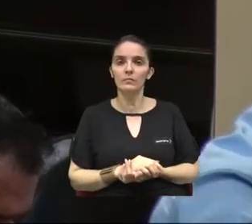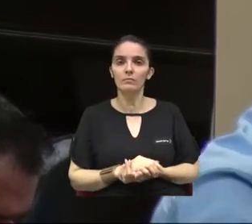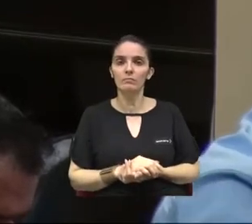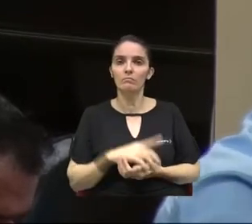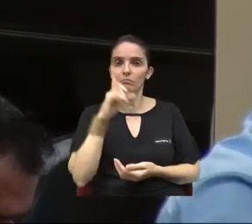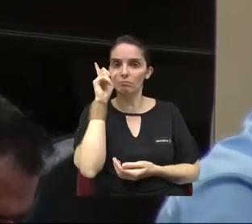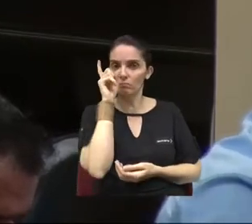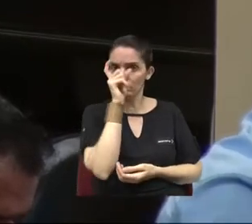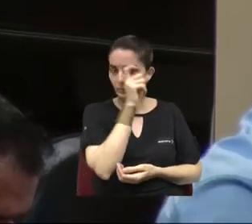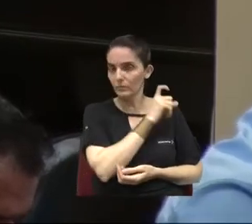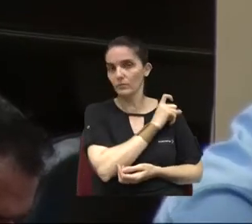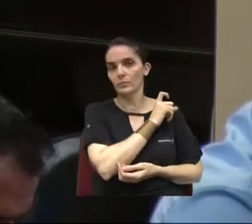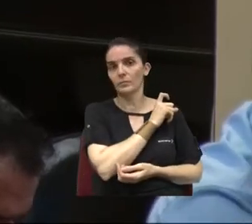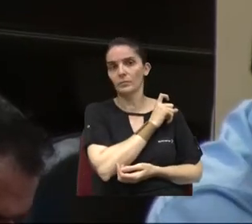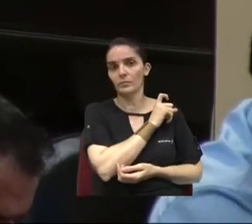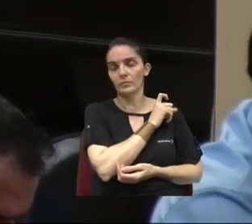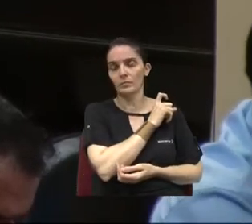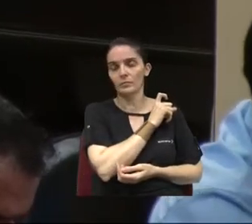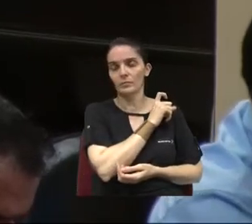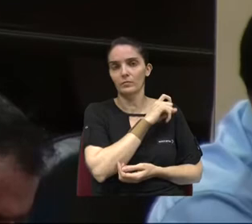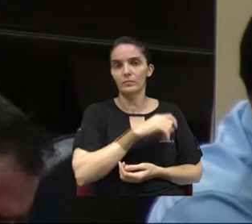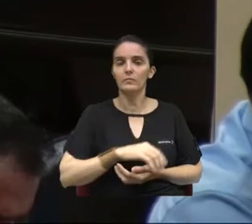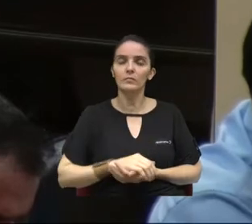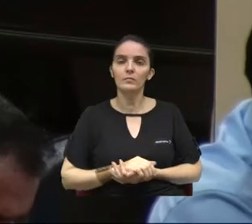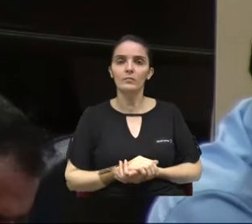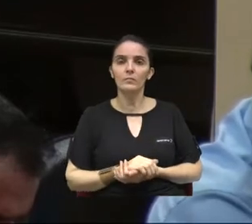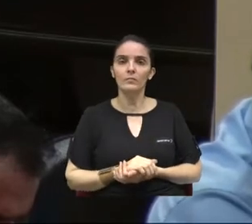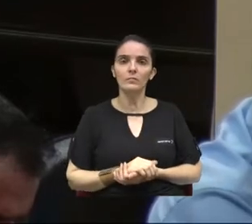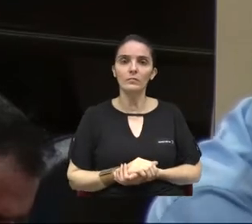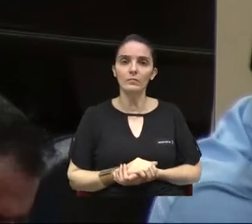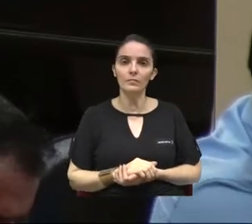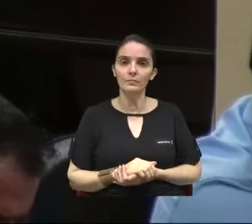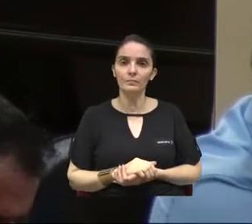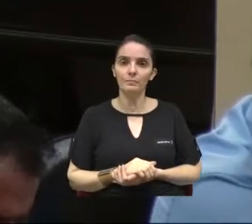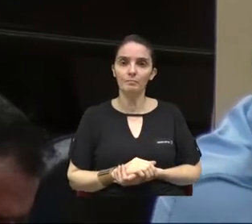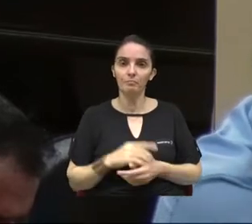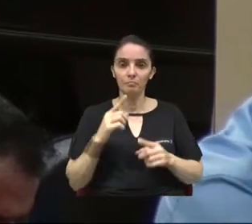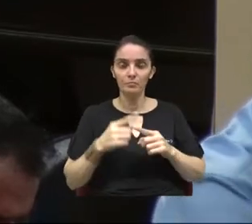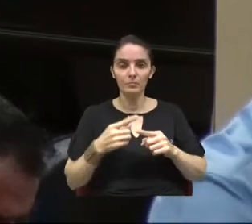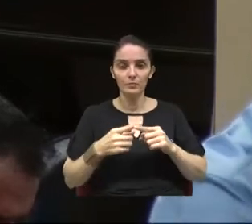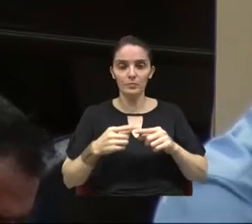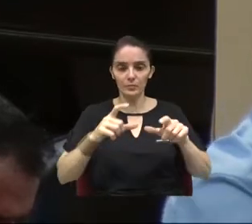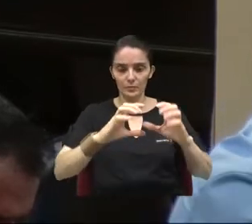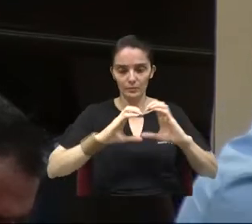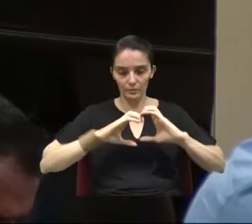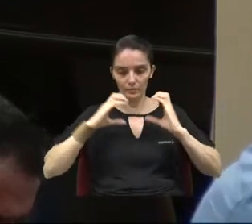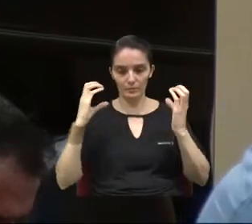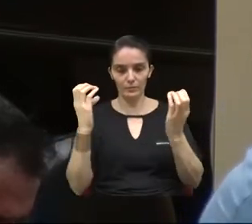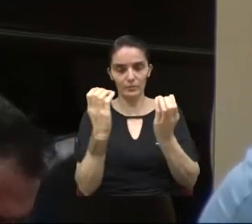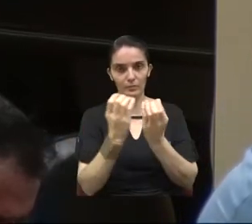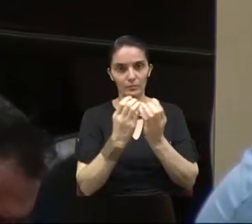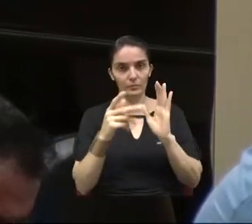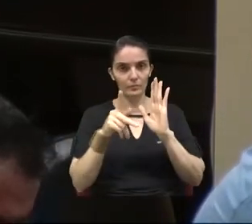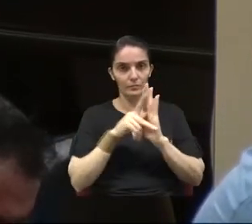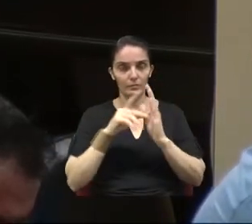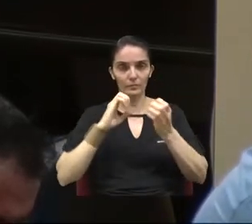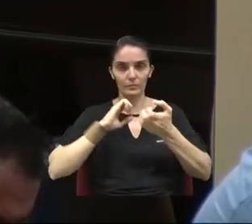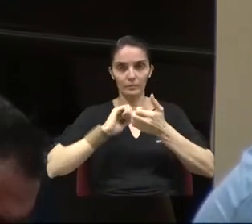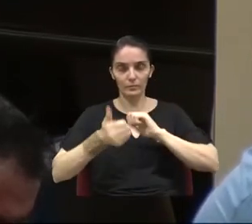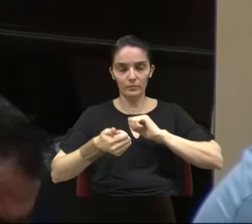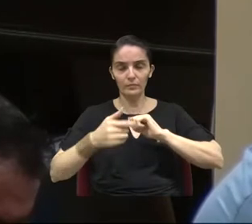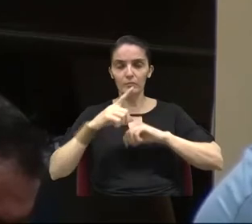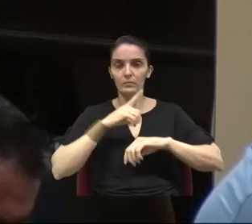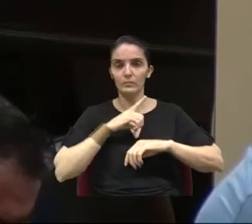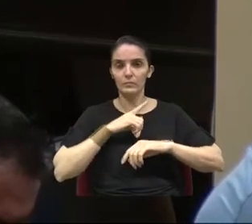dificulta o trabalho ali em volta do Limeirão. Área esportiva da comunidade, nós temos um campo em volta do